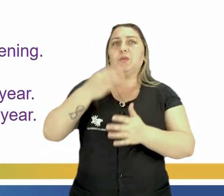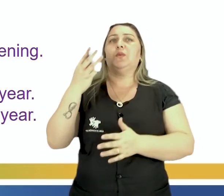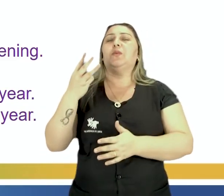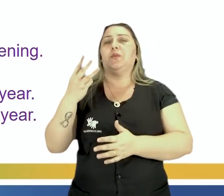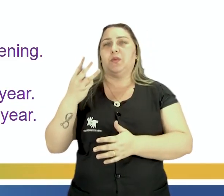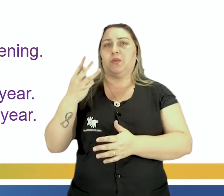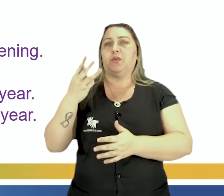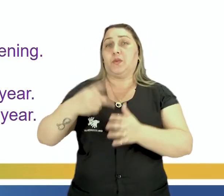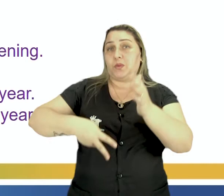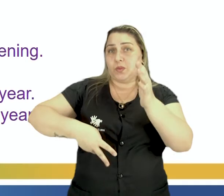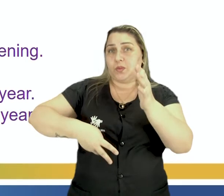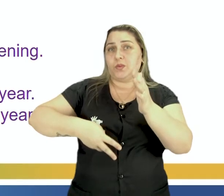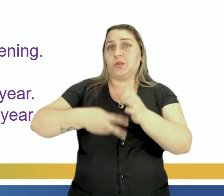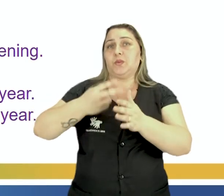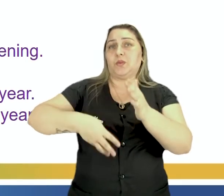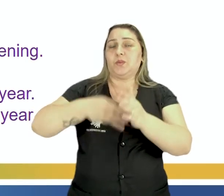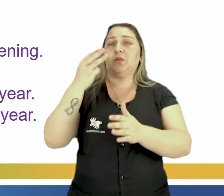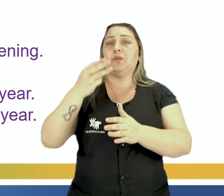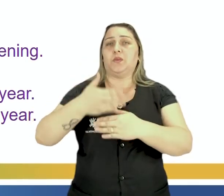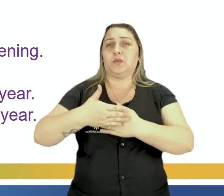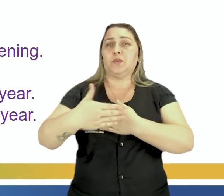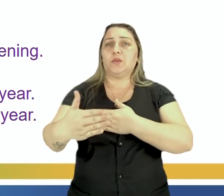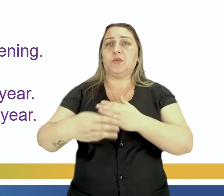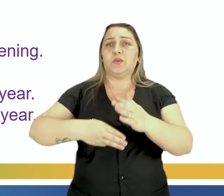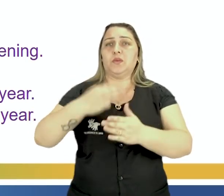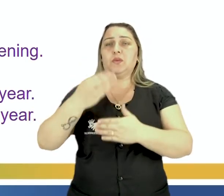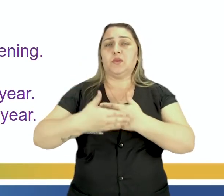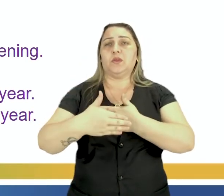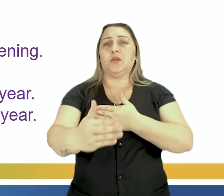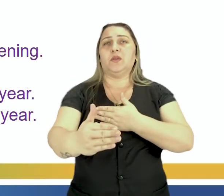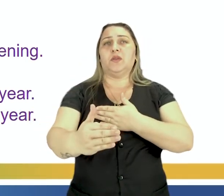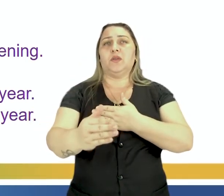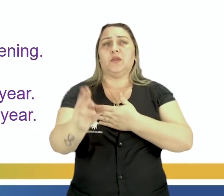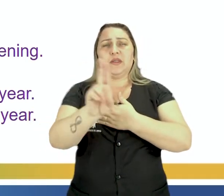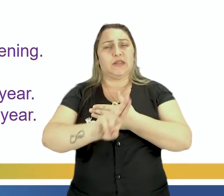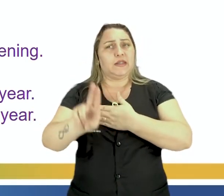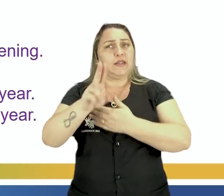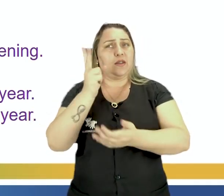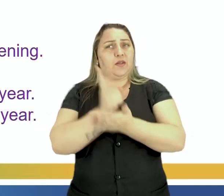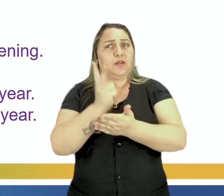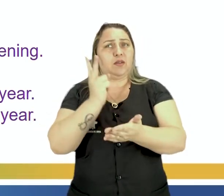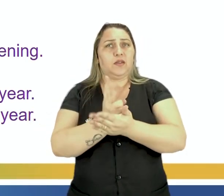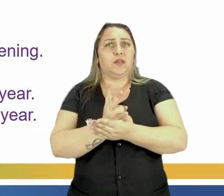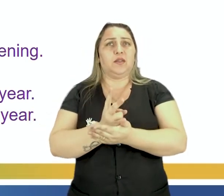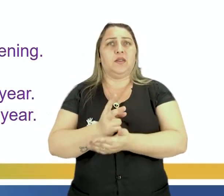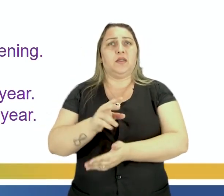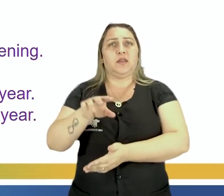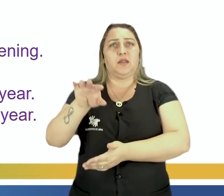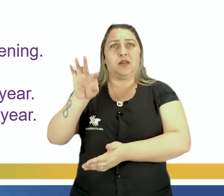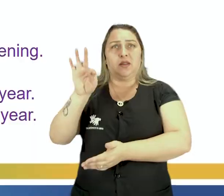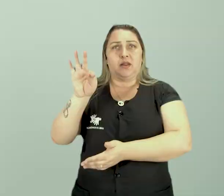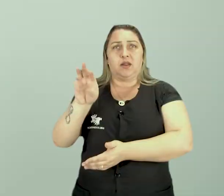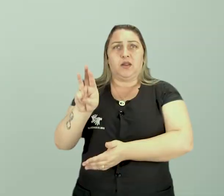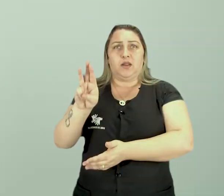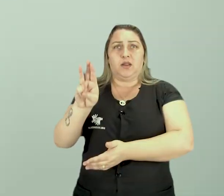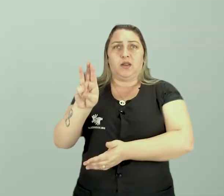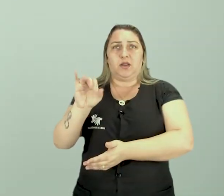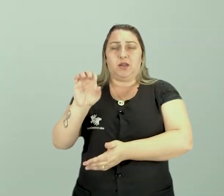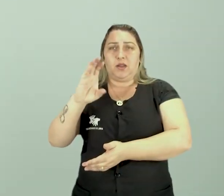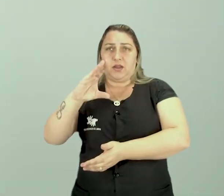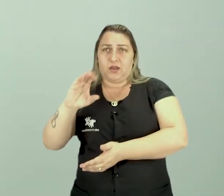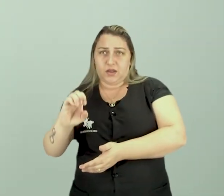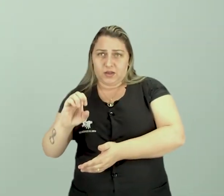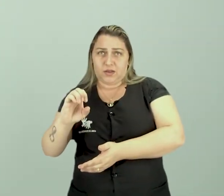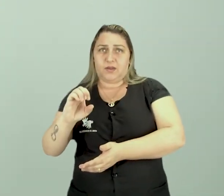three times, três vezes, e a partir de três vezes em diante, vocês vão sempre usar a palavrinha times, que vai dar esse sentido de